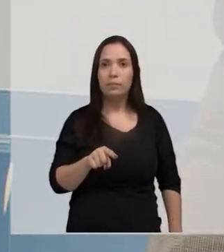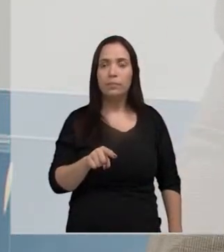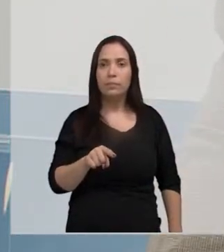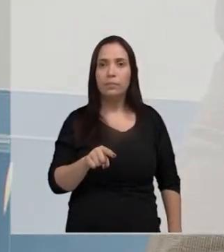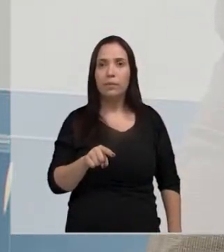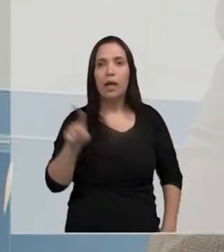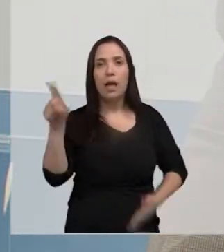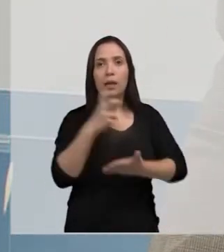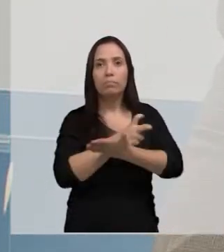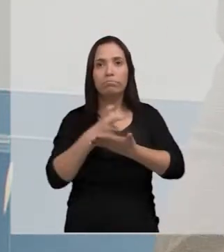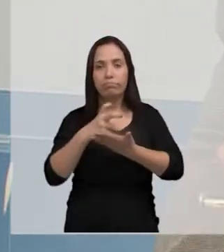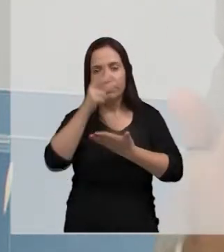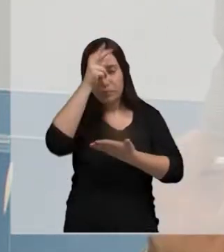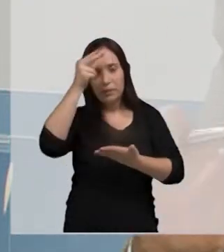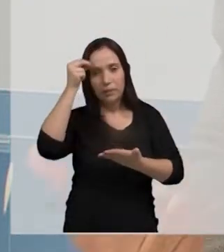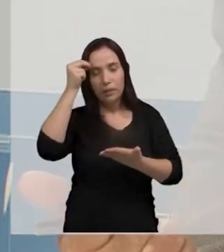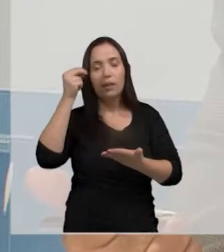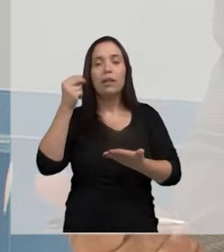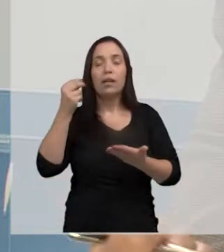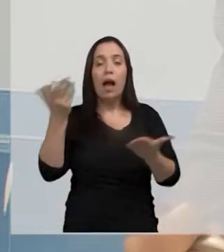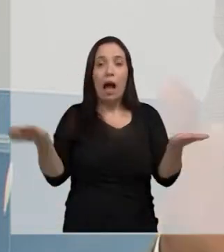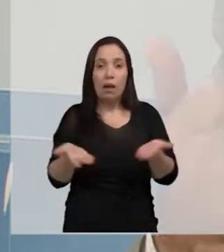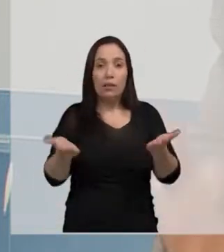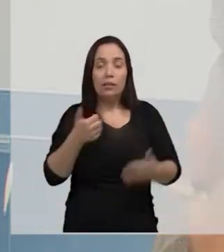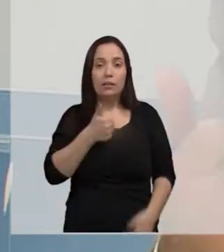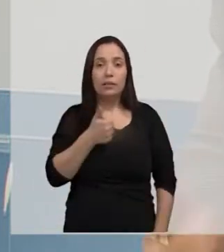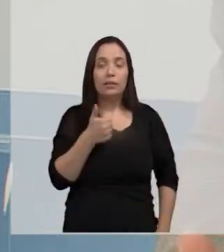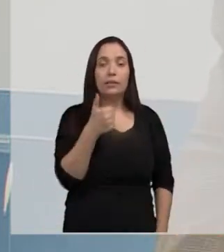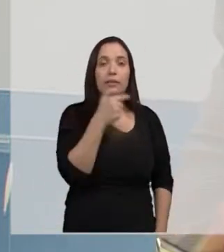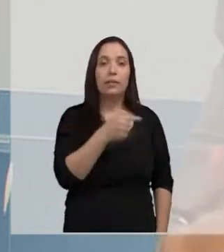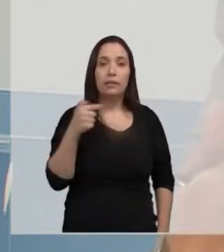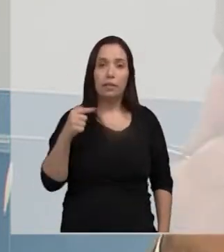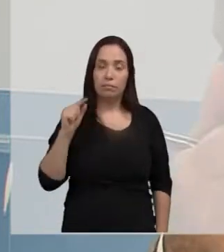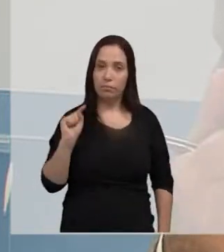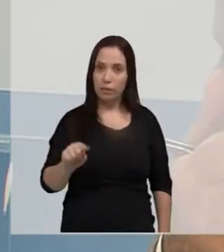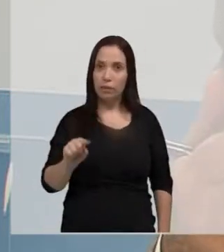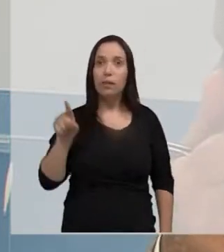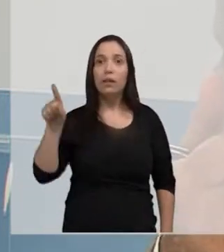saído há pouco tempo da prefeitura e agora tirou 177 mil. Luziane Lins